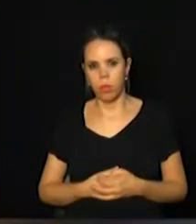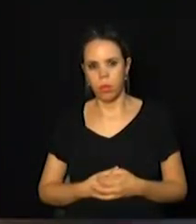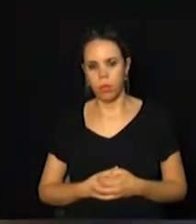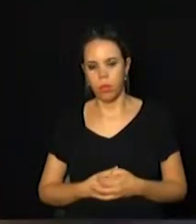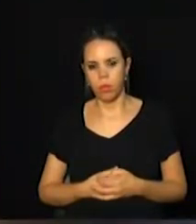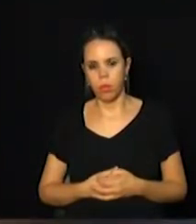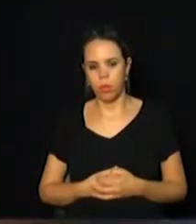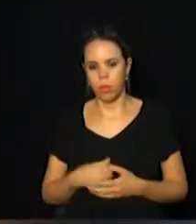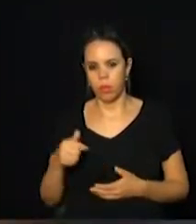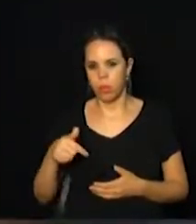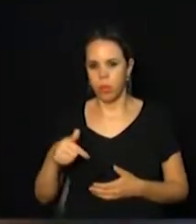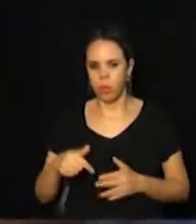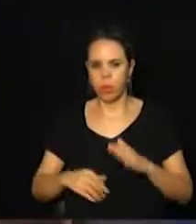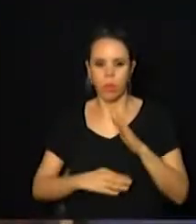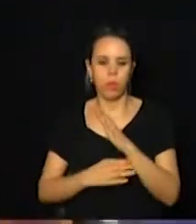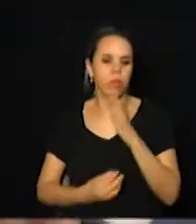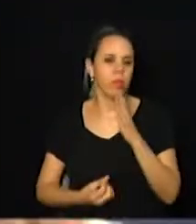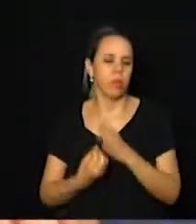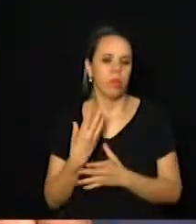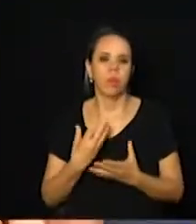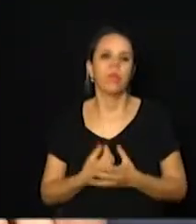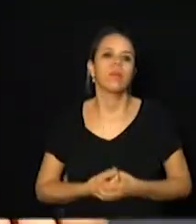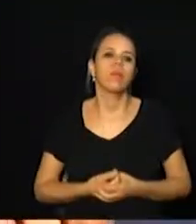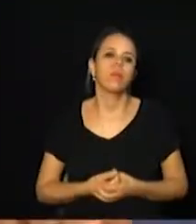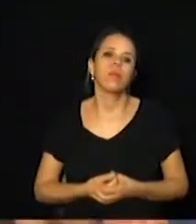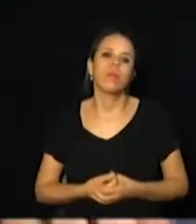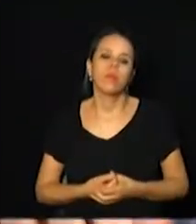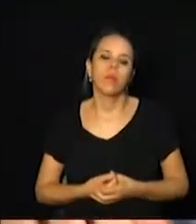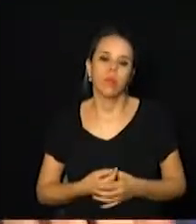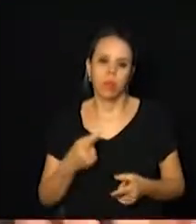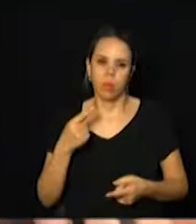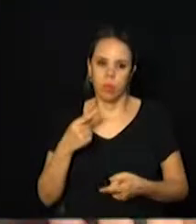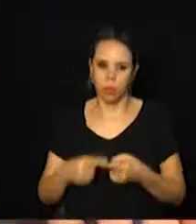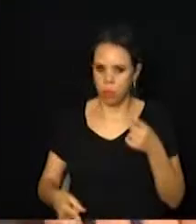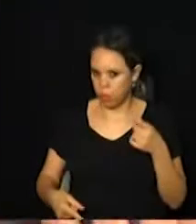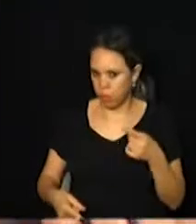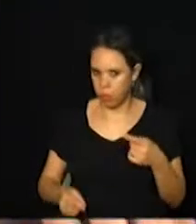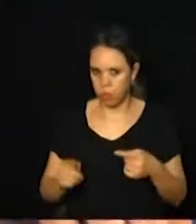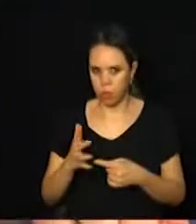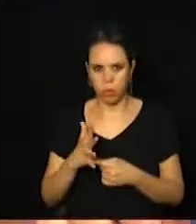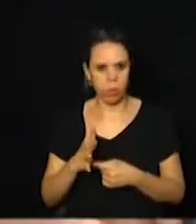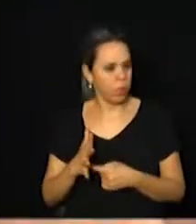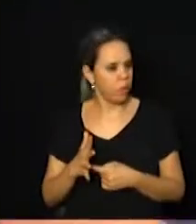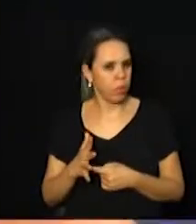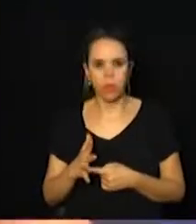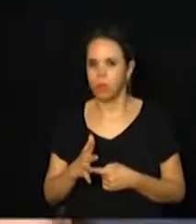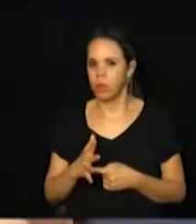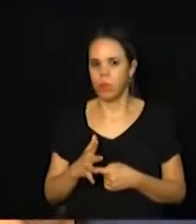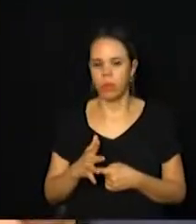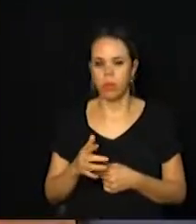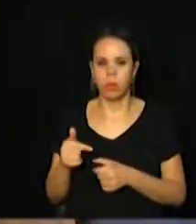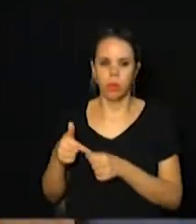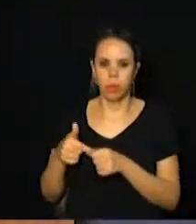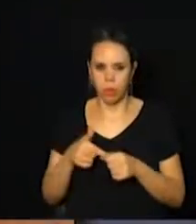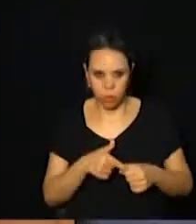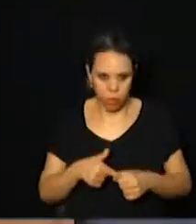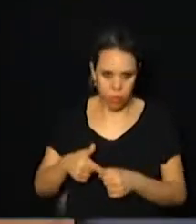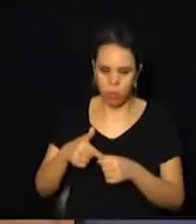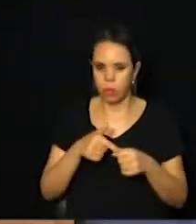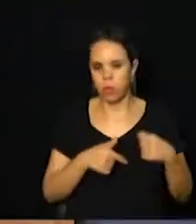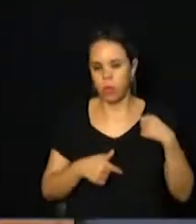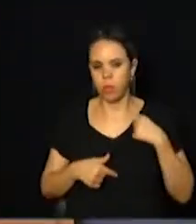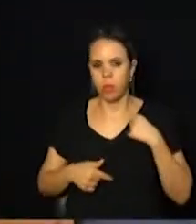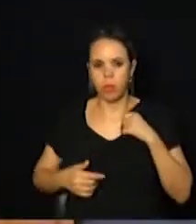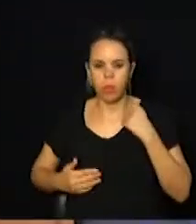ela saiu daqui a lei que proíbe a automatização em posto serviço e combustível e